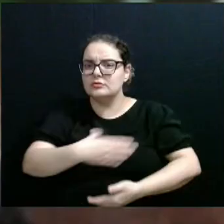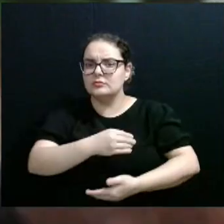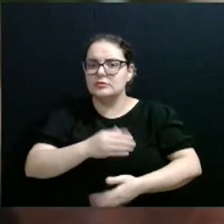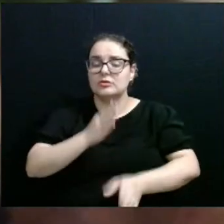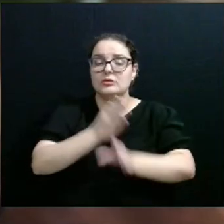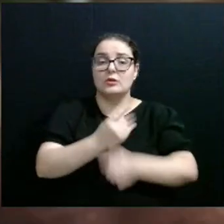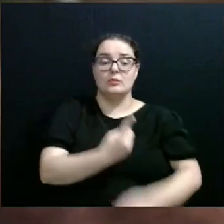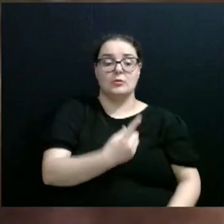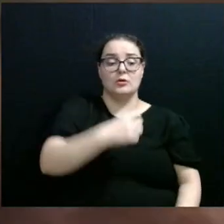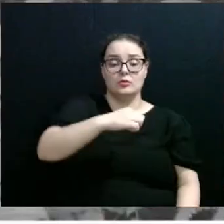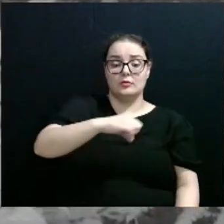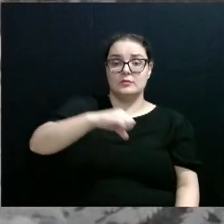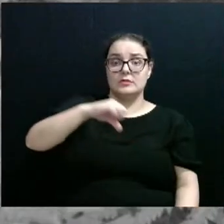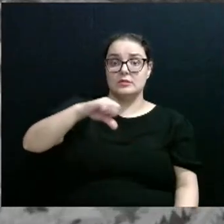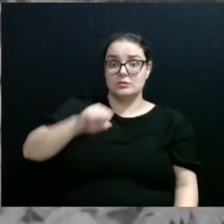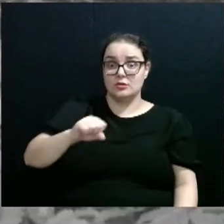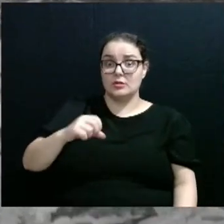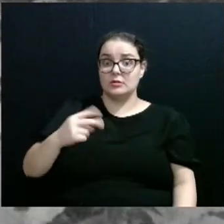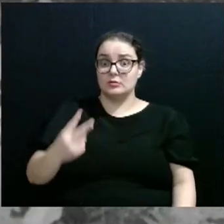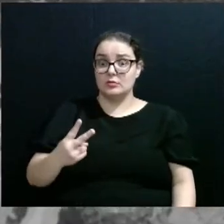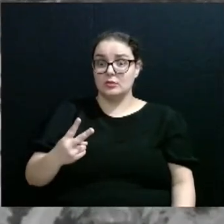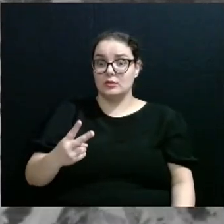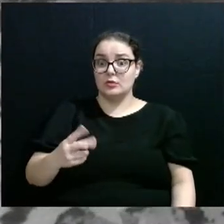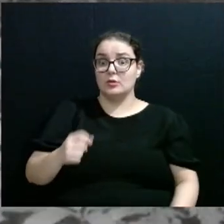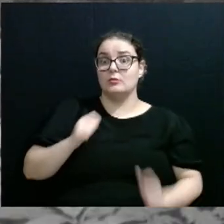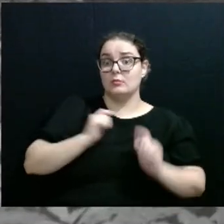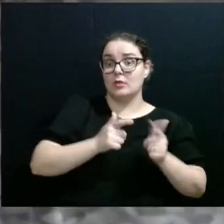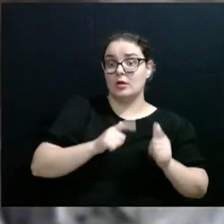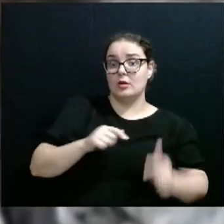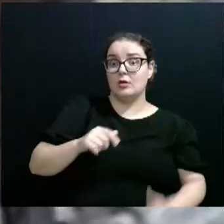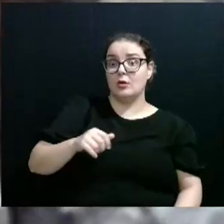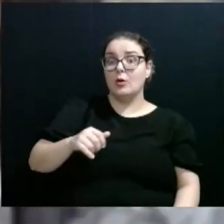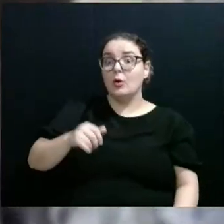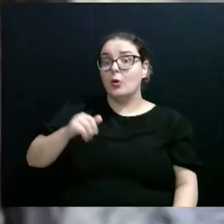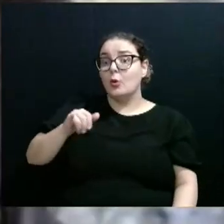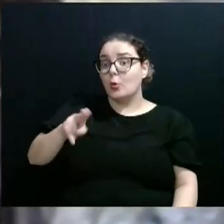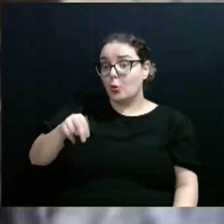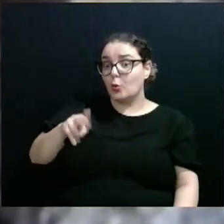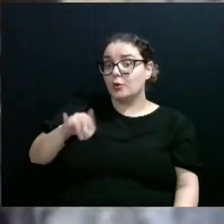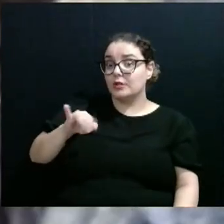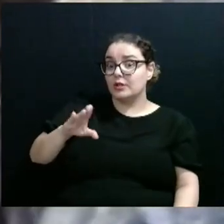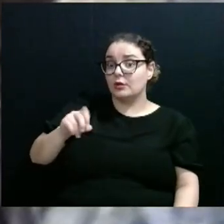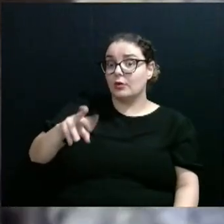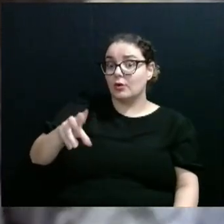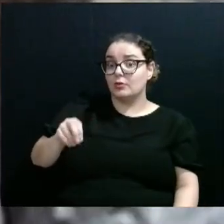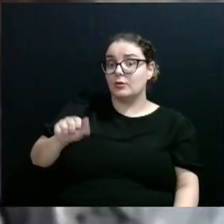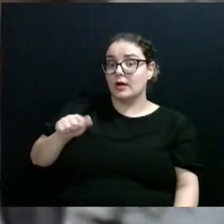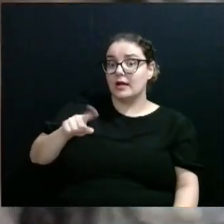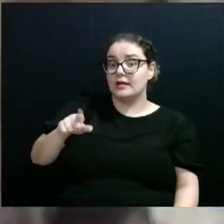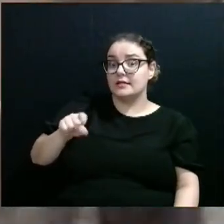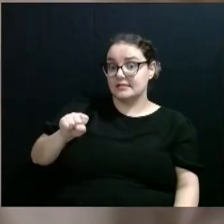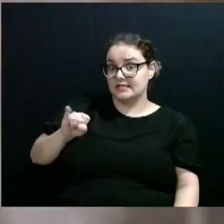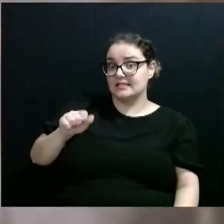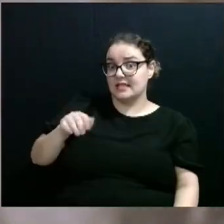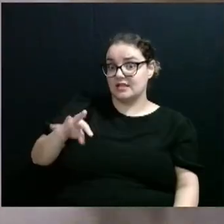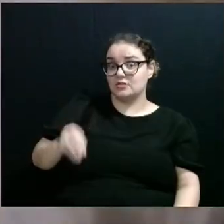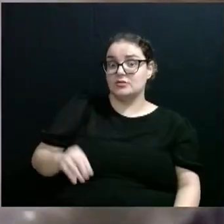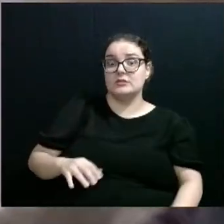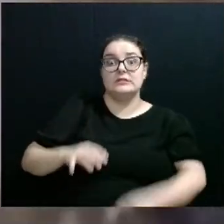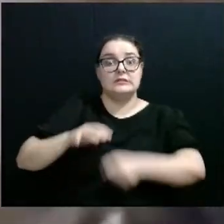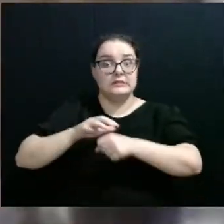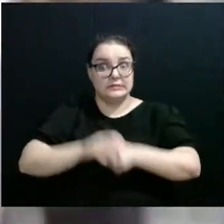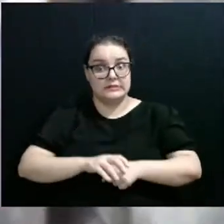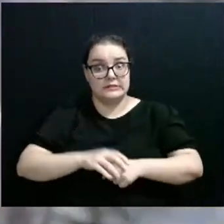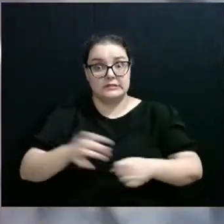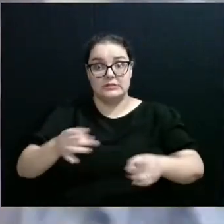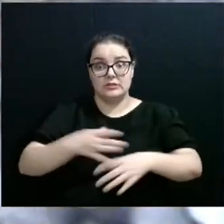1992 e apelidado de unicórnio asiático, está criticamente ameaçado de extinção, com menos de 100 indivíduos